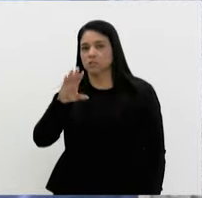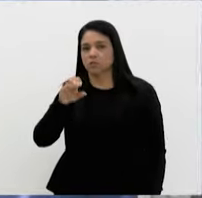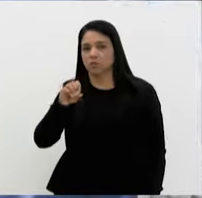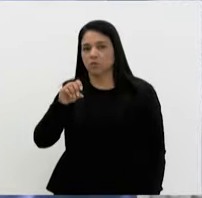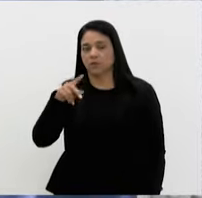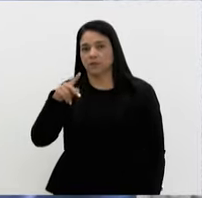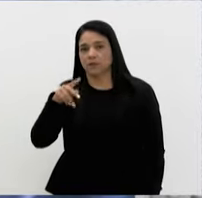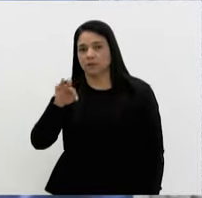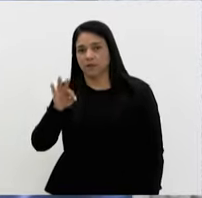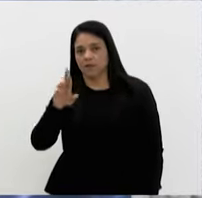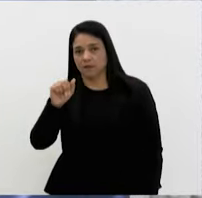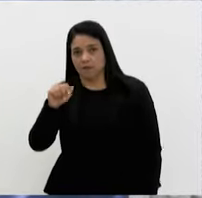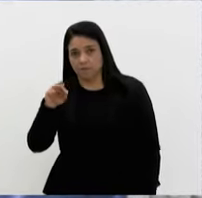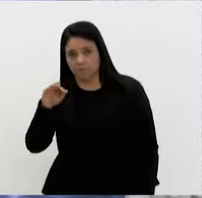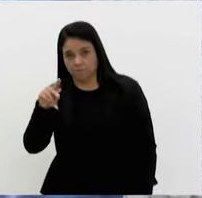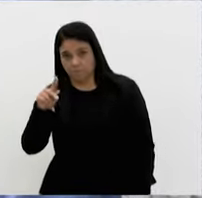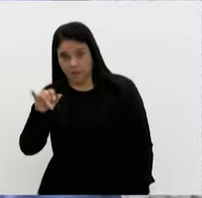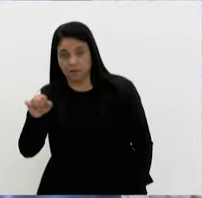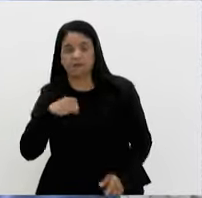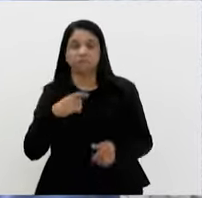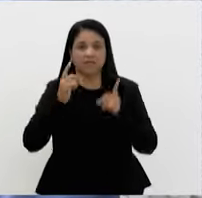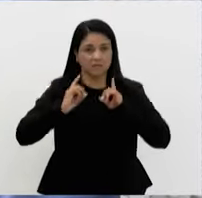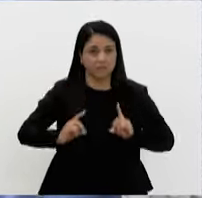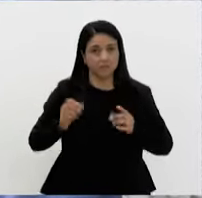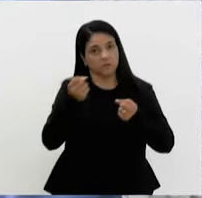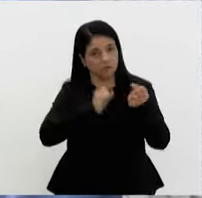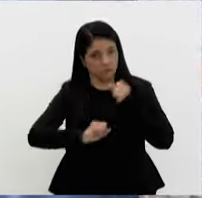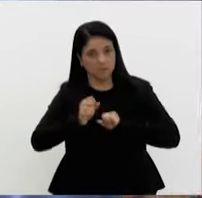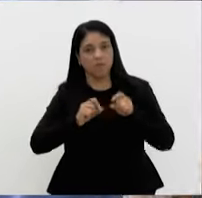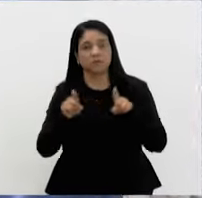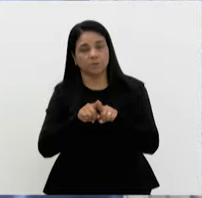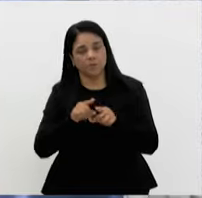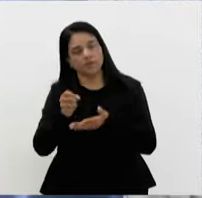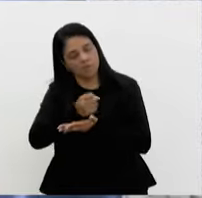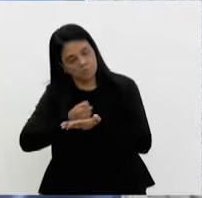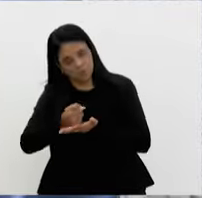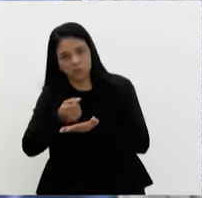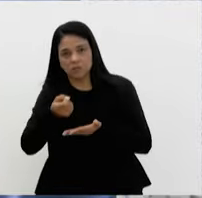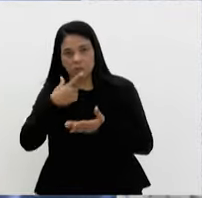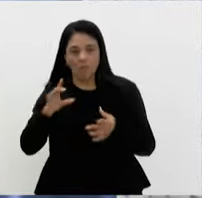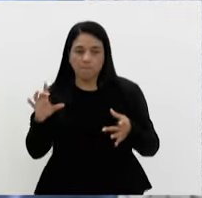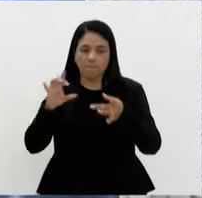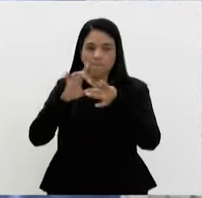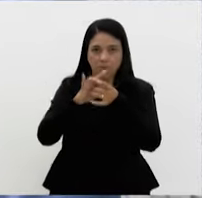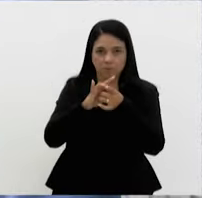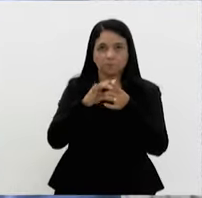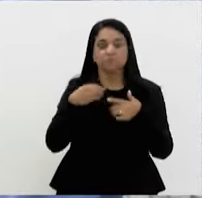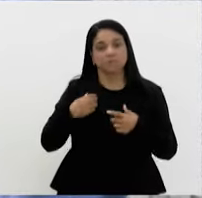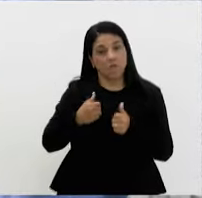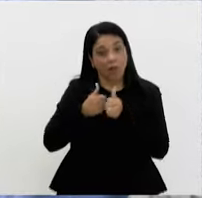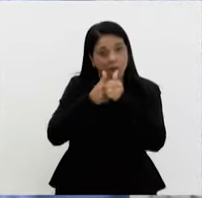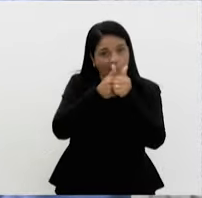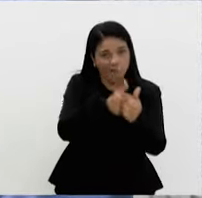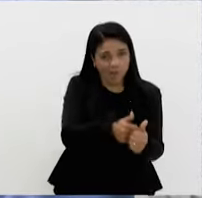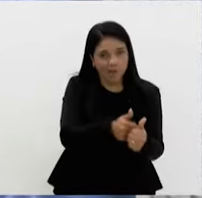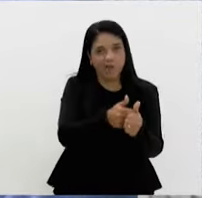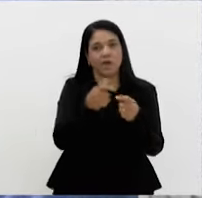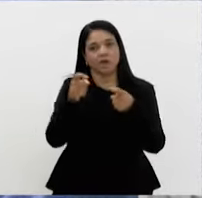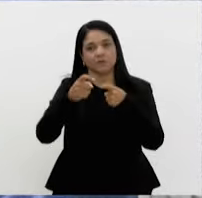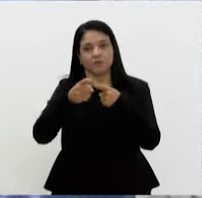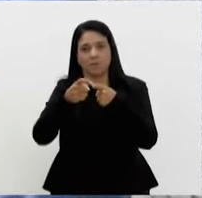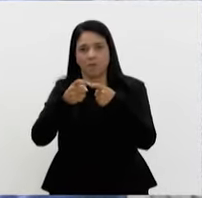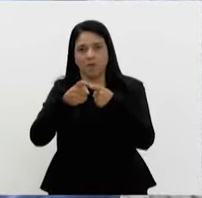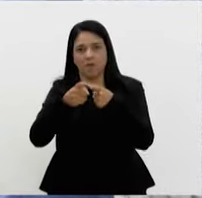outra, mas existem, obviamente, medicações. Lembrando sempre que essas medicações têm que ser acompanhadas com um especialista da